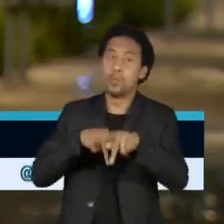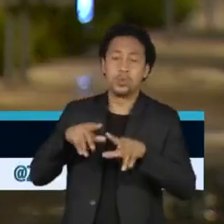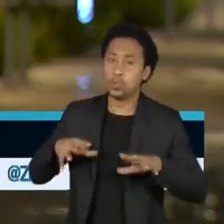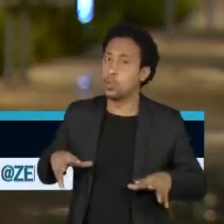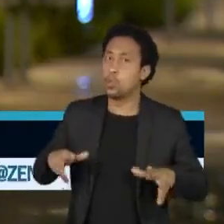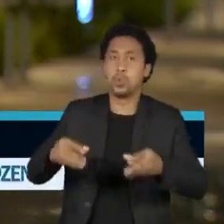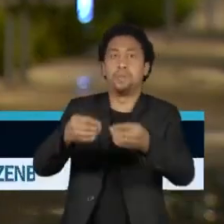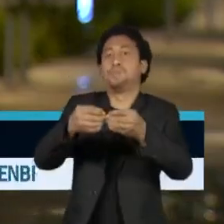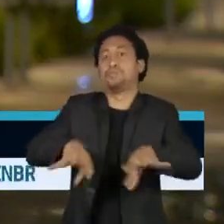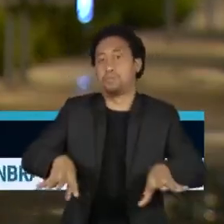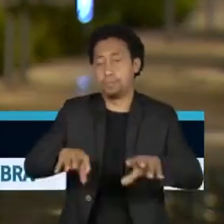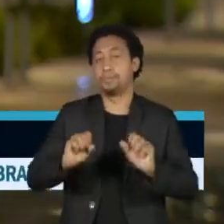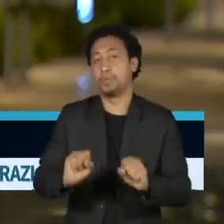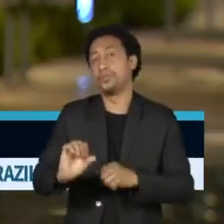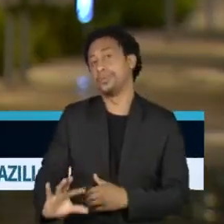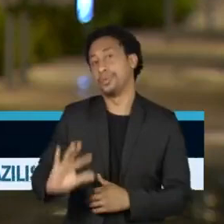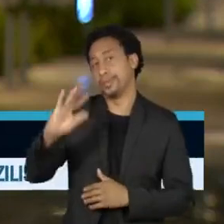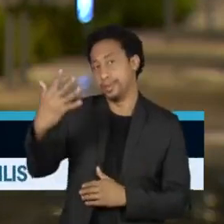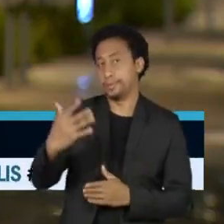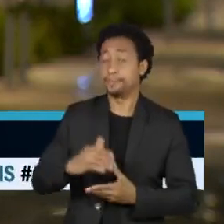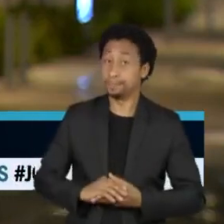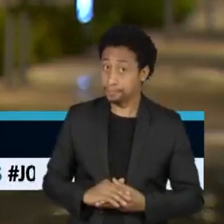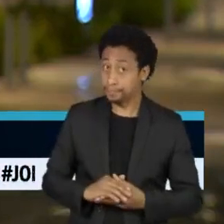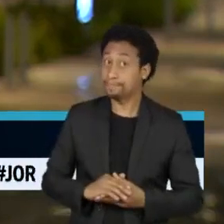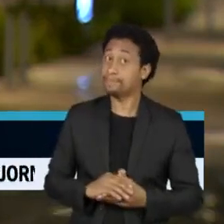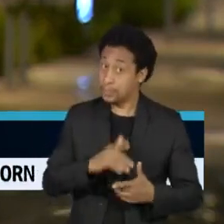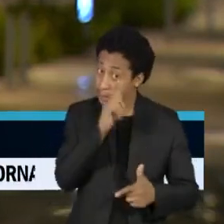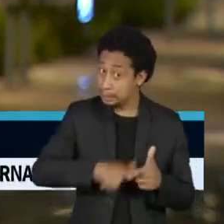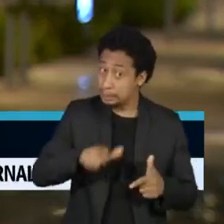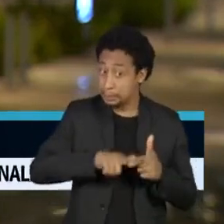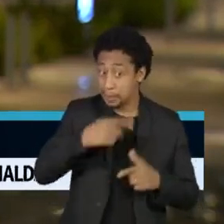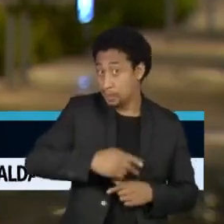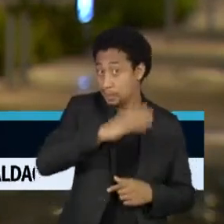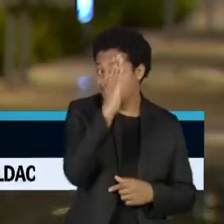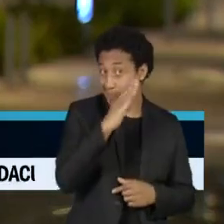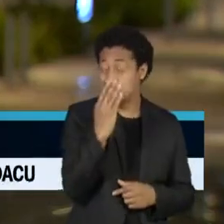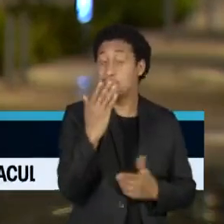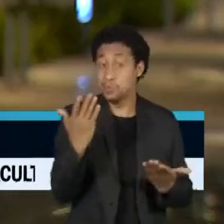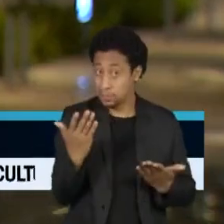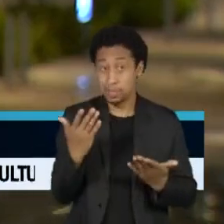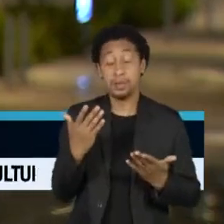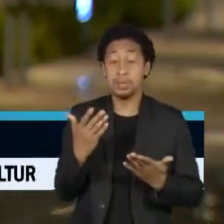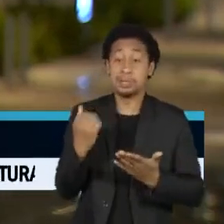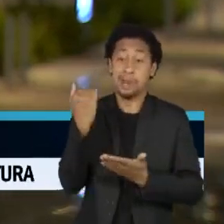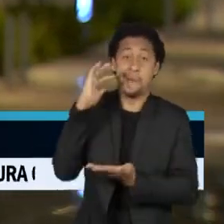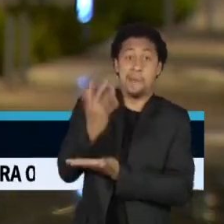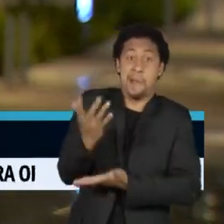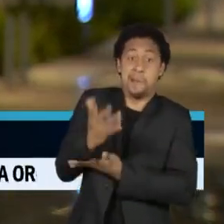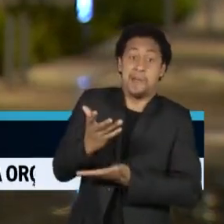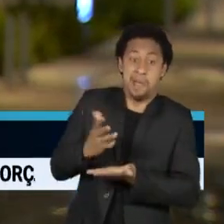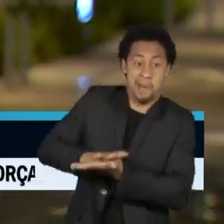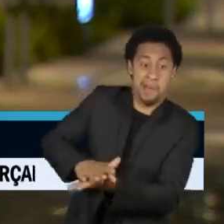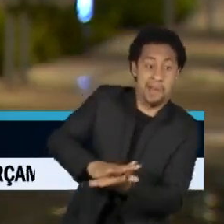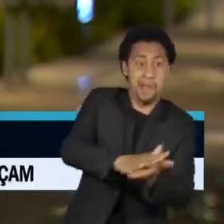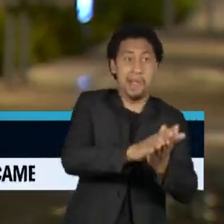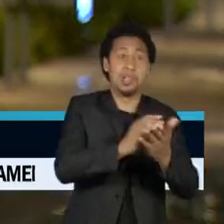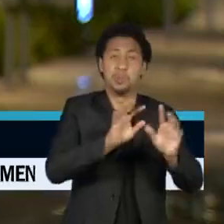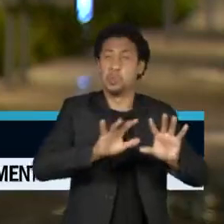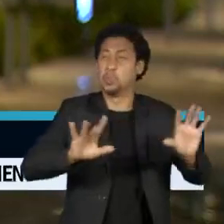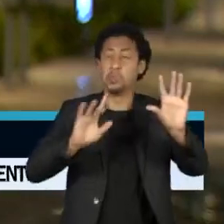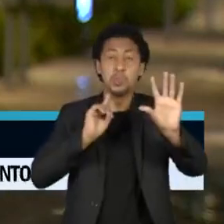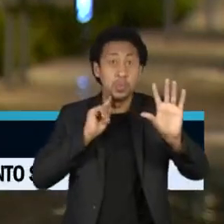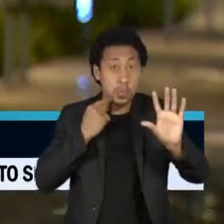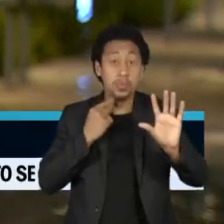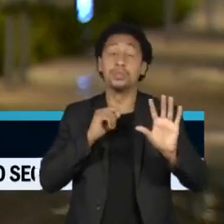questão ambiental é apenas uma ponta que revela a perda de prestígio internacional do Brasil. As distantes e enfraquecidas